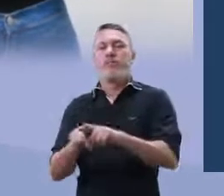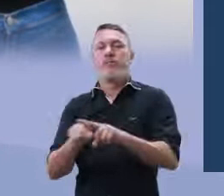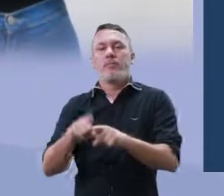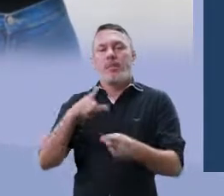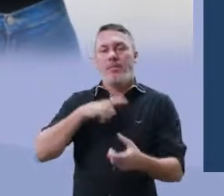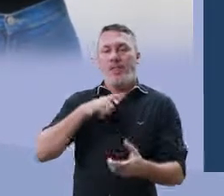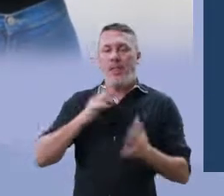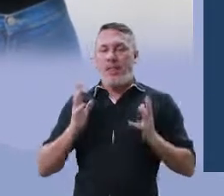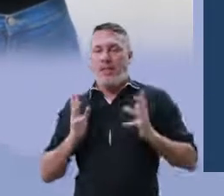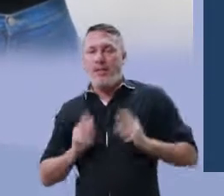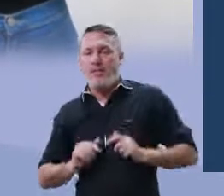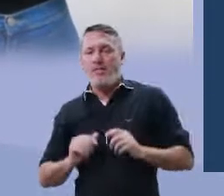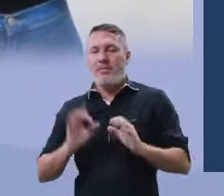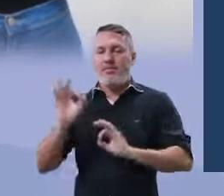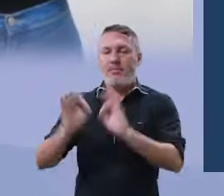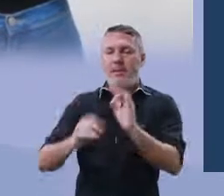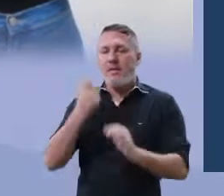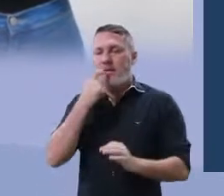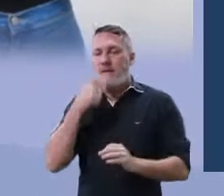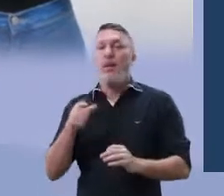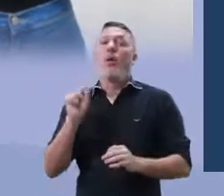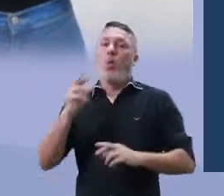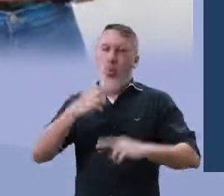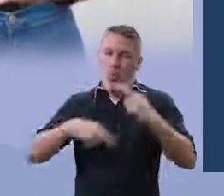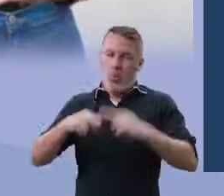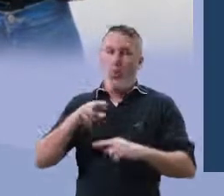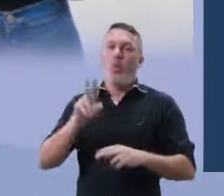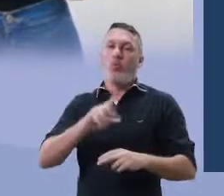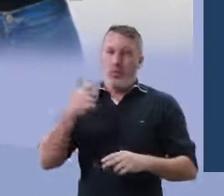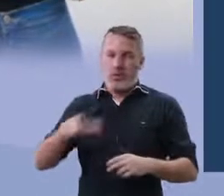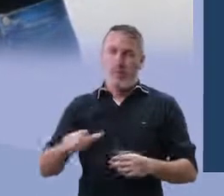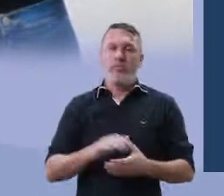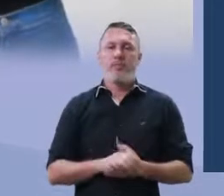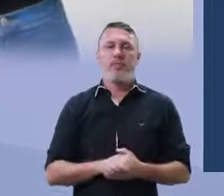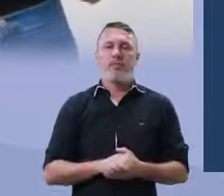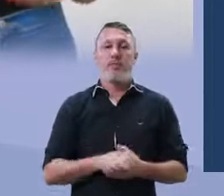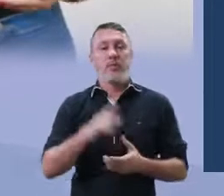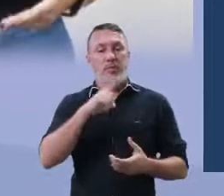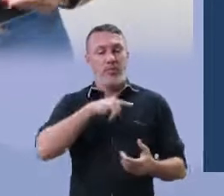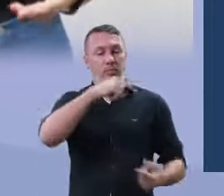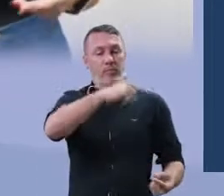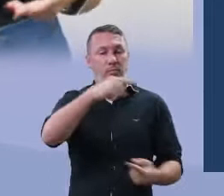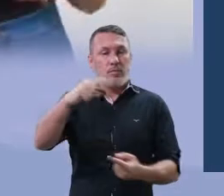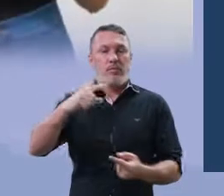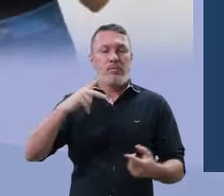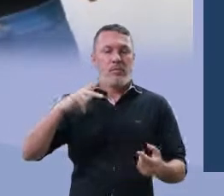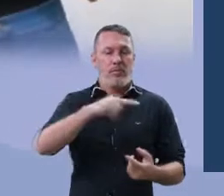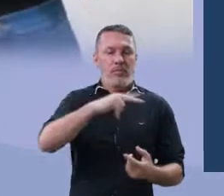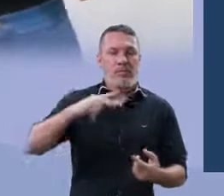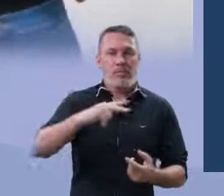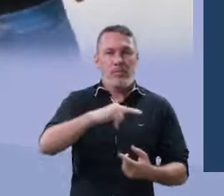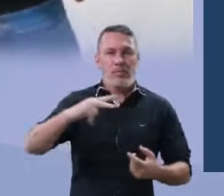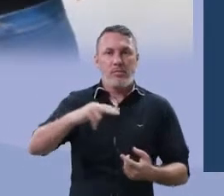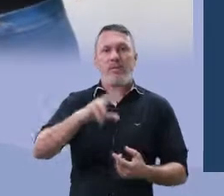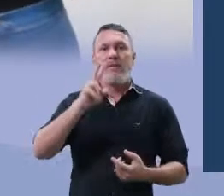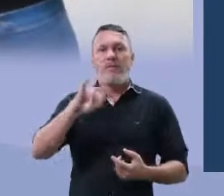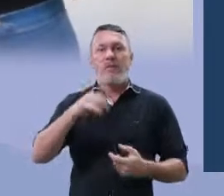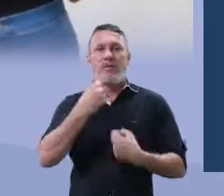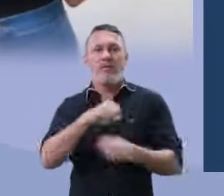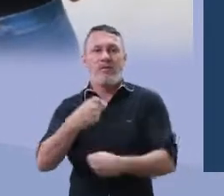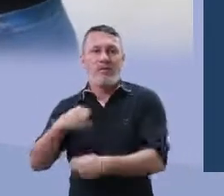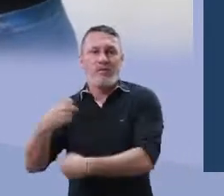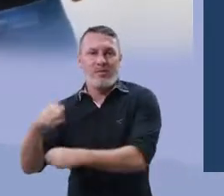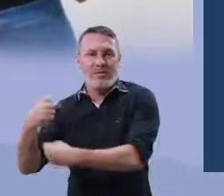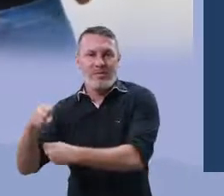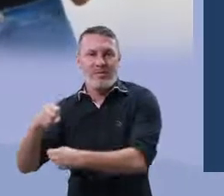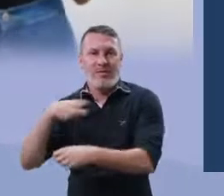reutilizando. Embalagens plásticas vazias e limpas para acondicionar outros alimentos, você está reutilizando. Garrafas PETs recortadas em